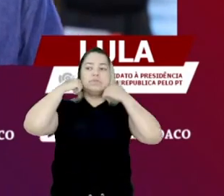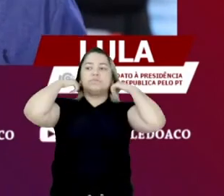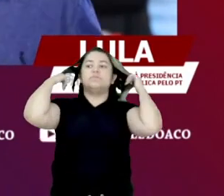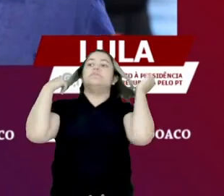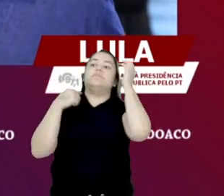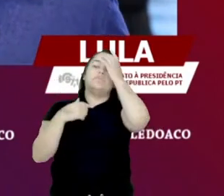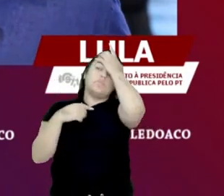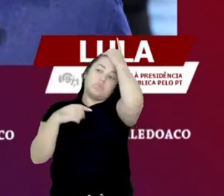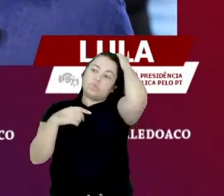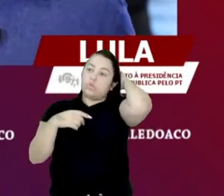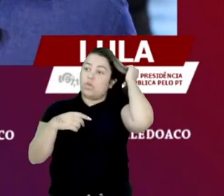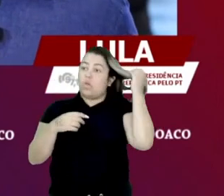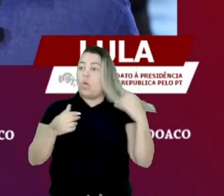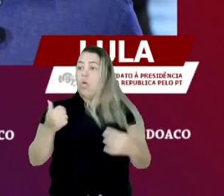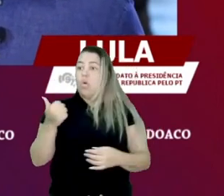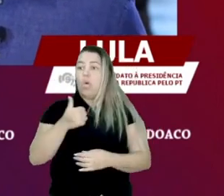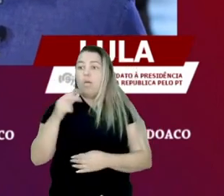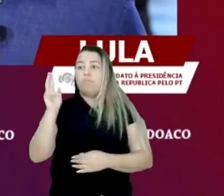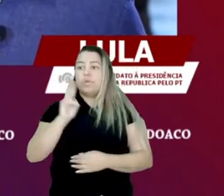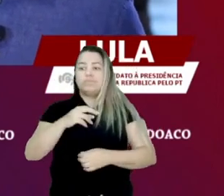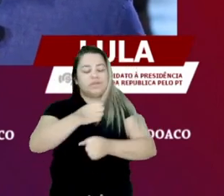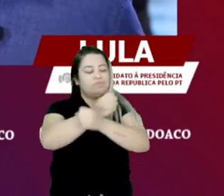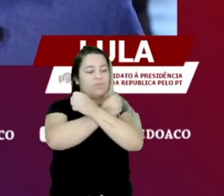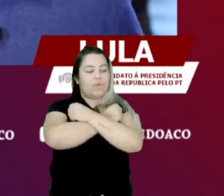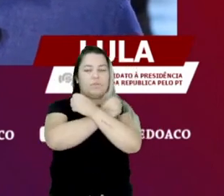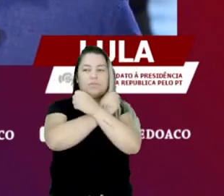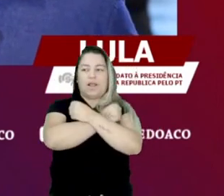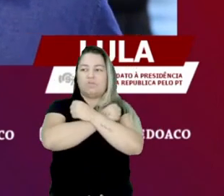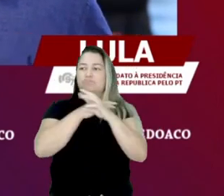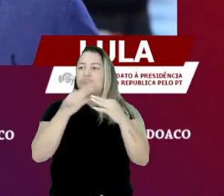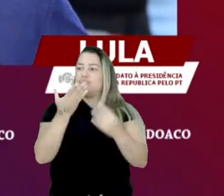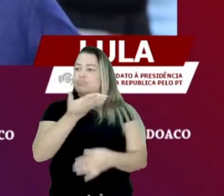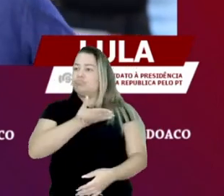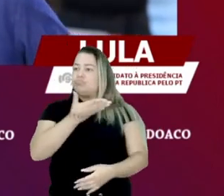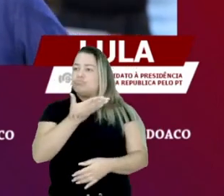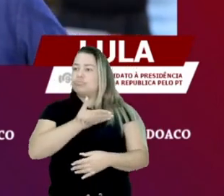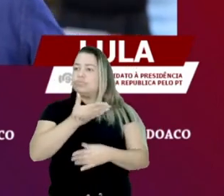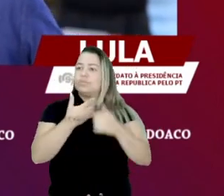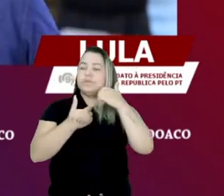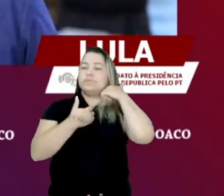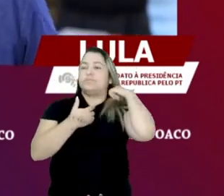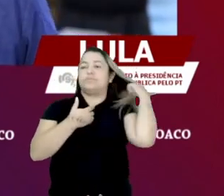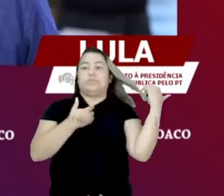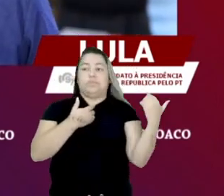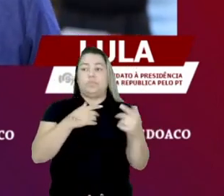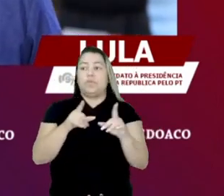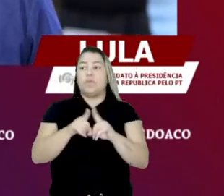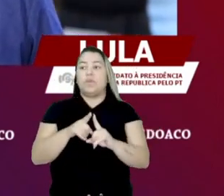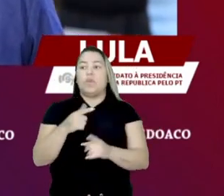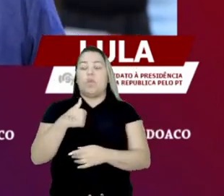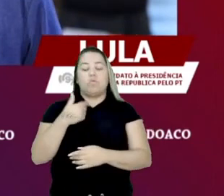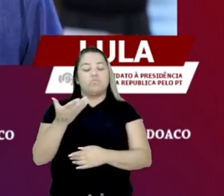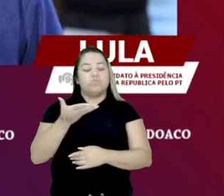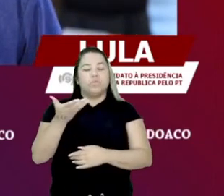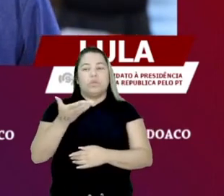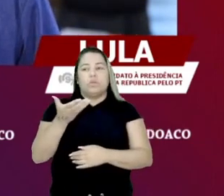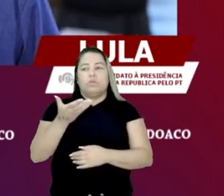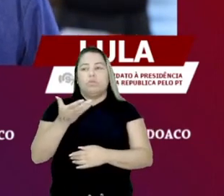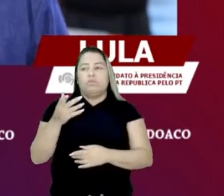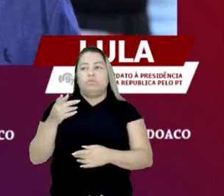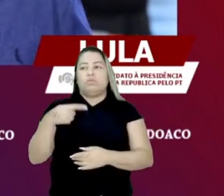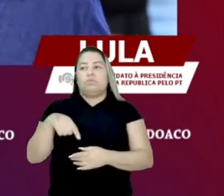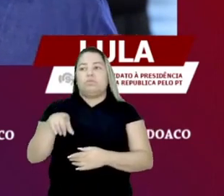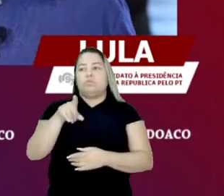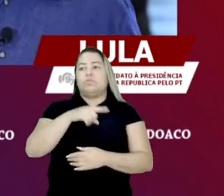um acordo com o PSD em Minas Gerais. O Alexandre é do PSD,